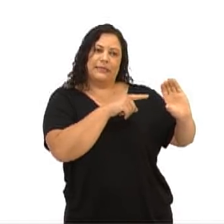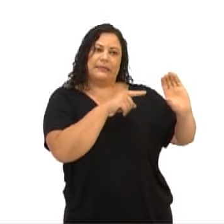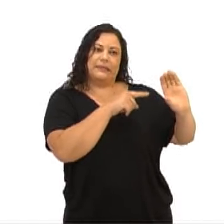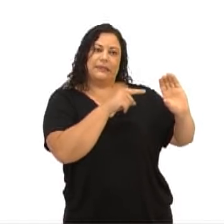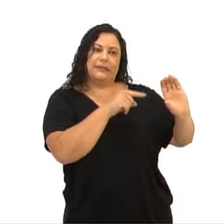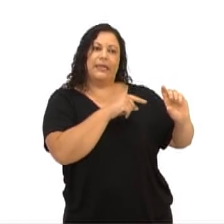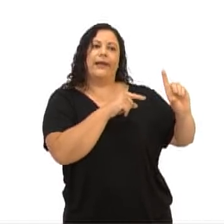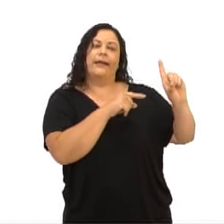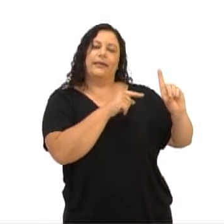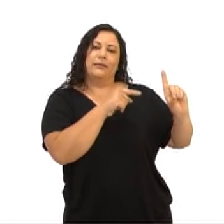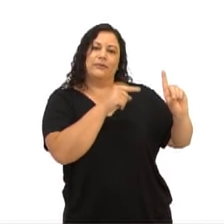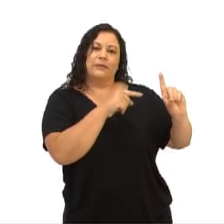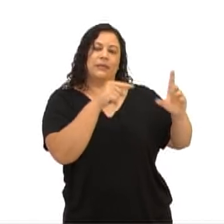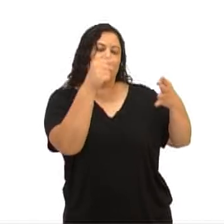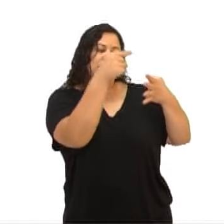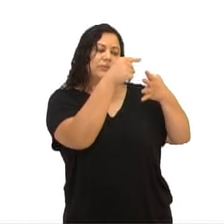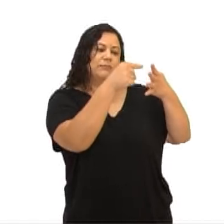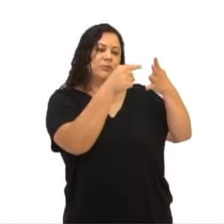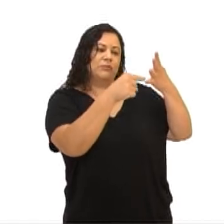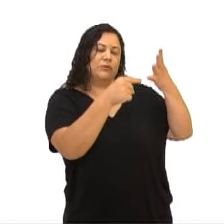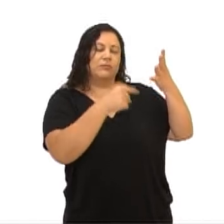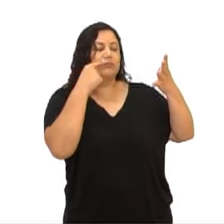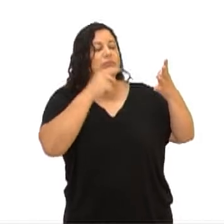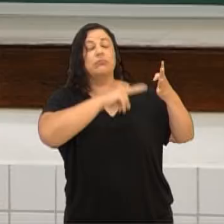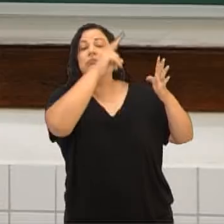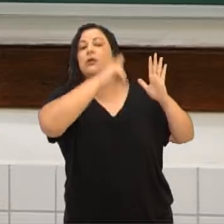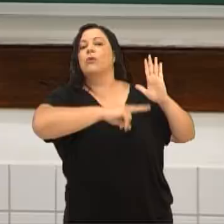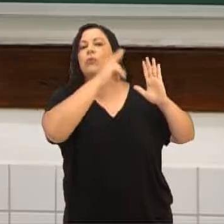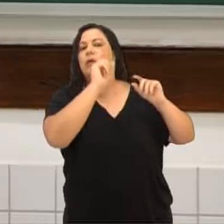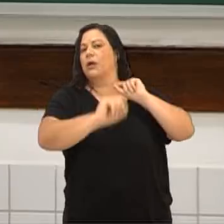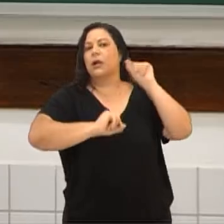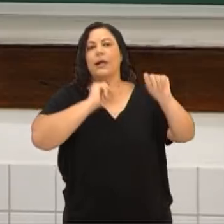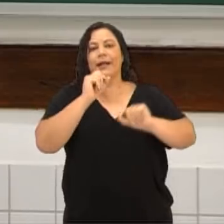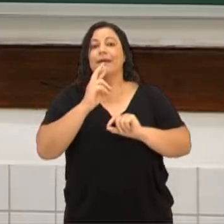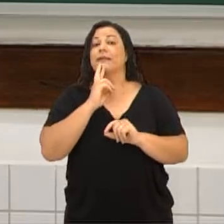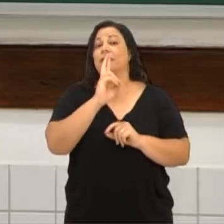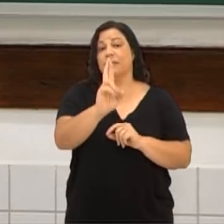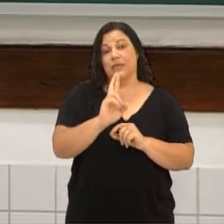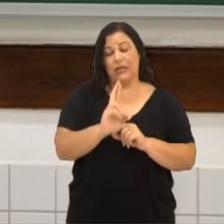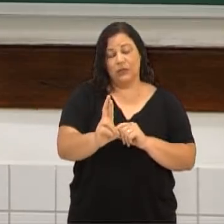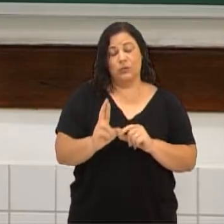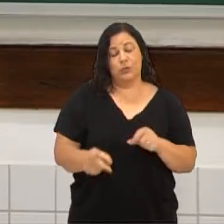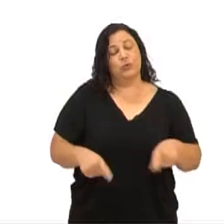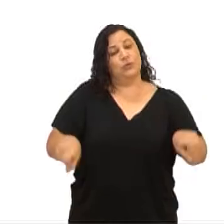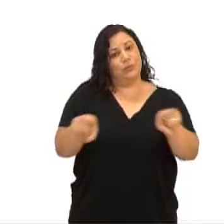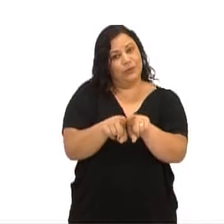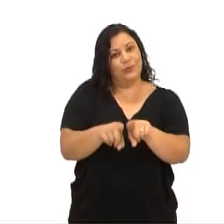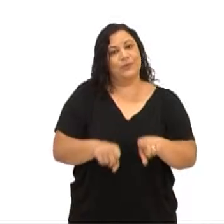da indústria, ou letra D, a população mais rica. Vai lá, rapidinho, a gente já volta aí.